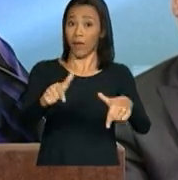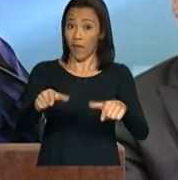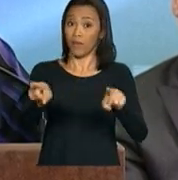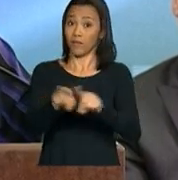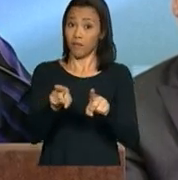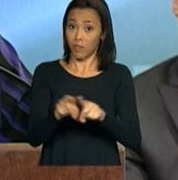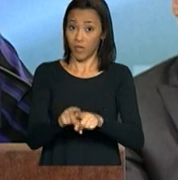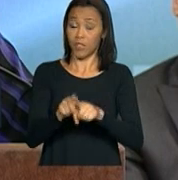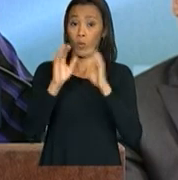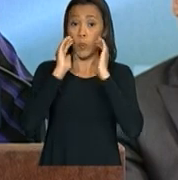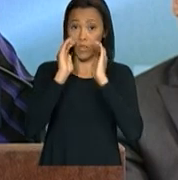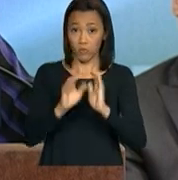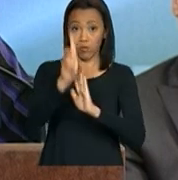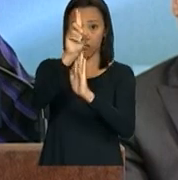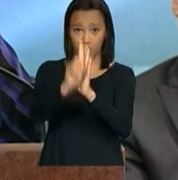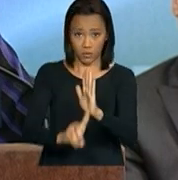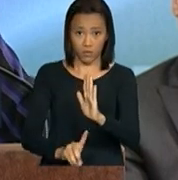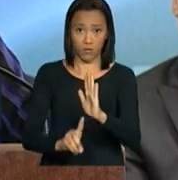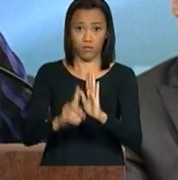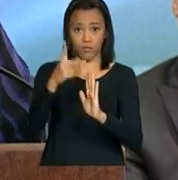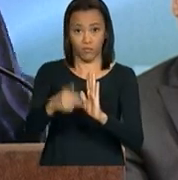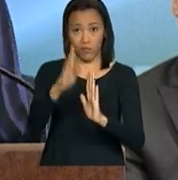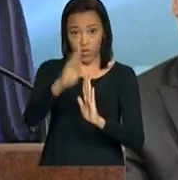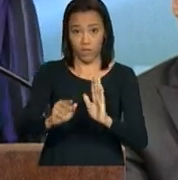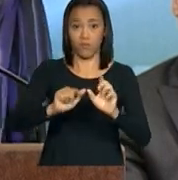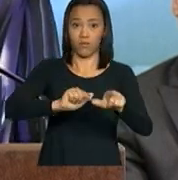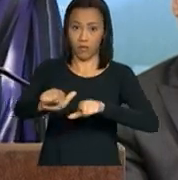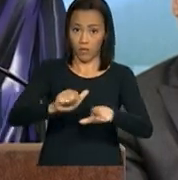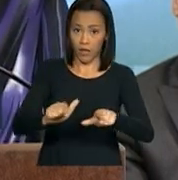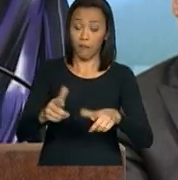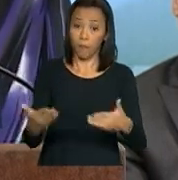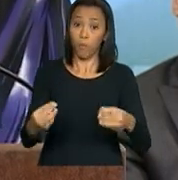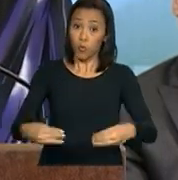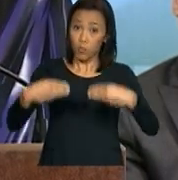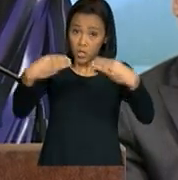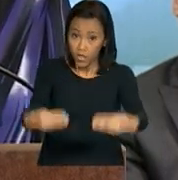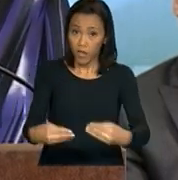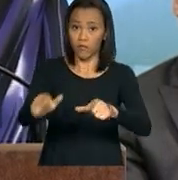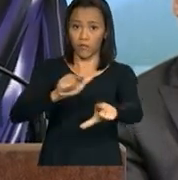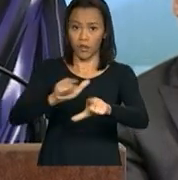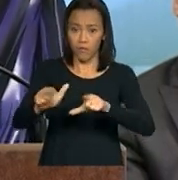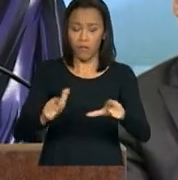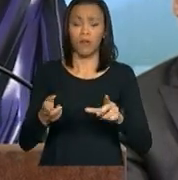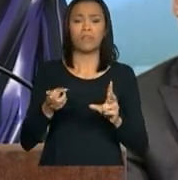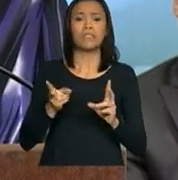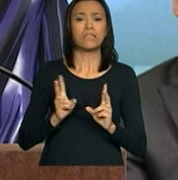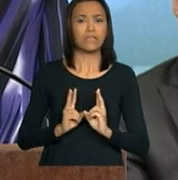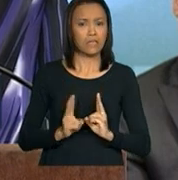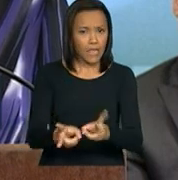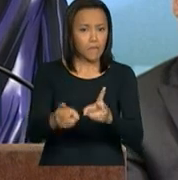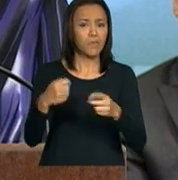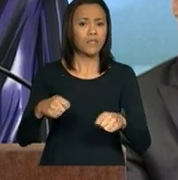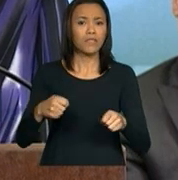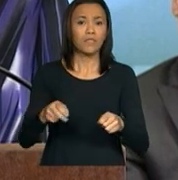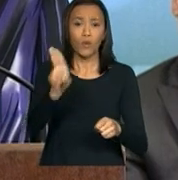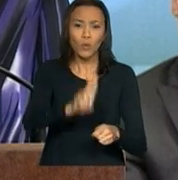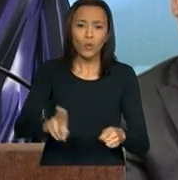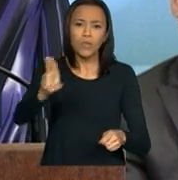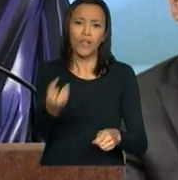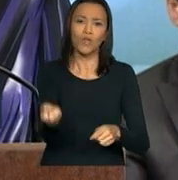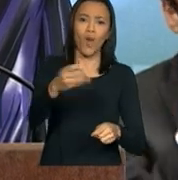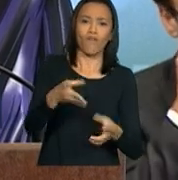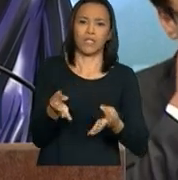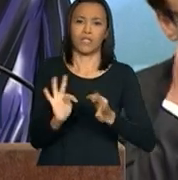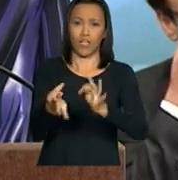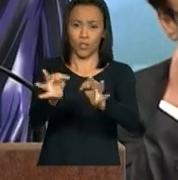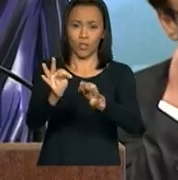no Brasil o Ministério do Trabalho cada vez mais tem de se modernizar para atender todos